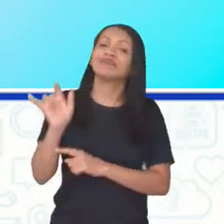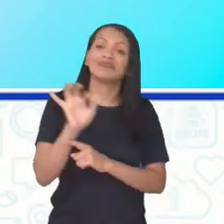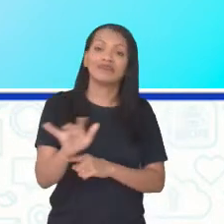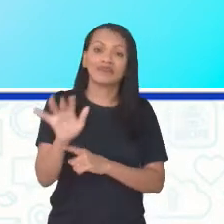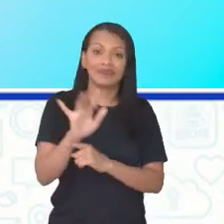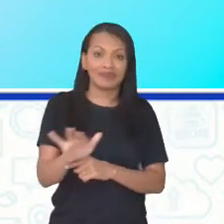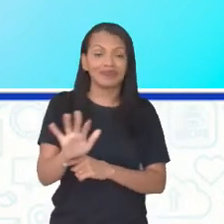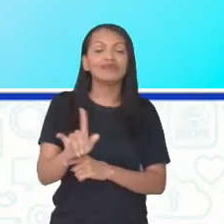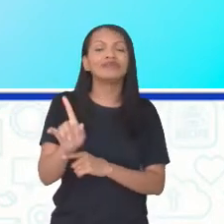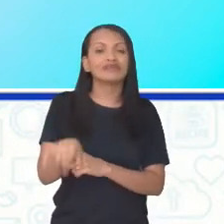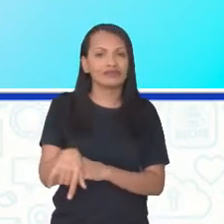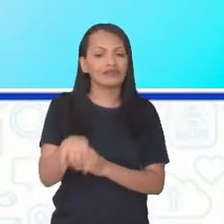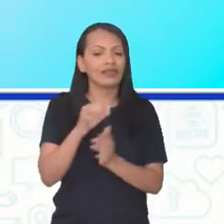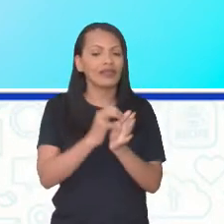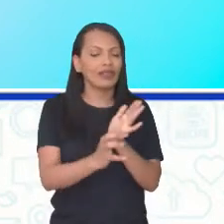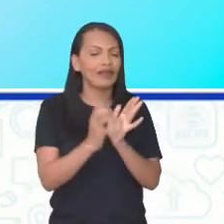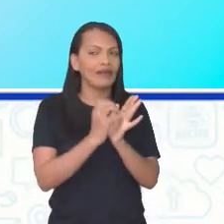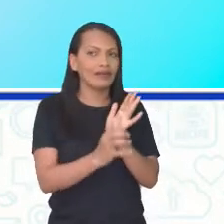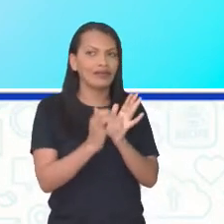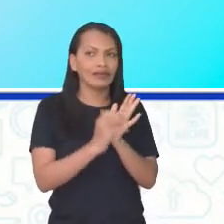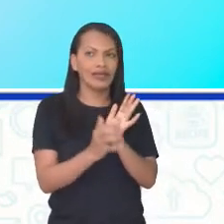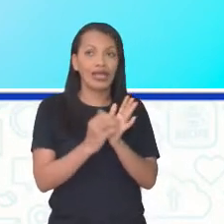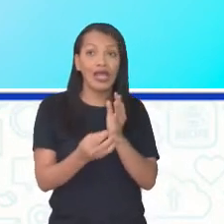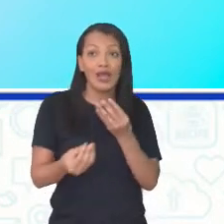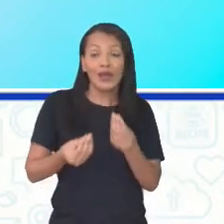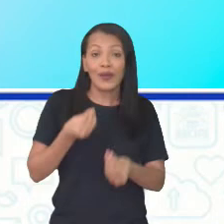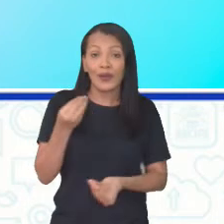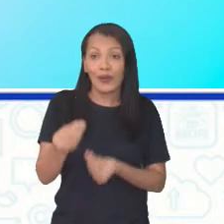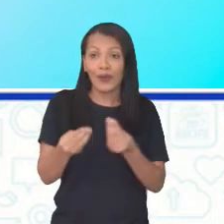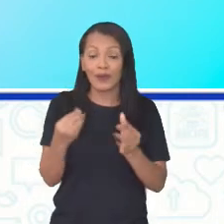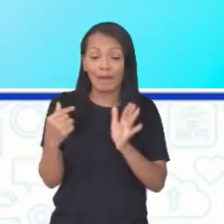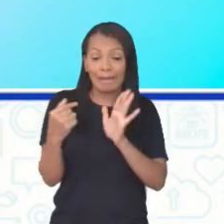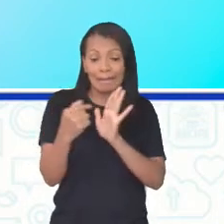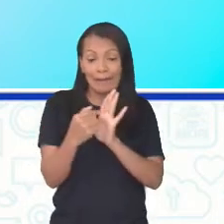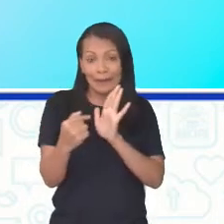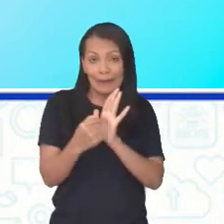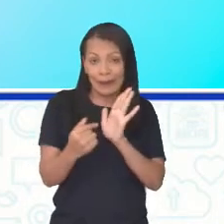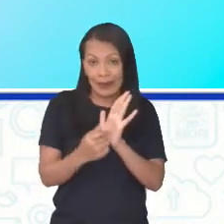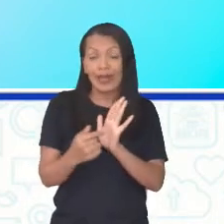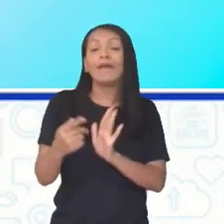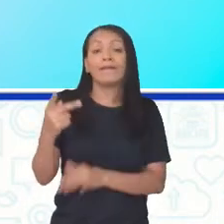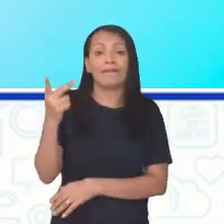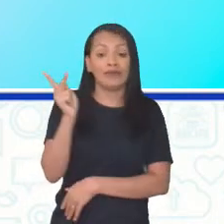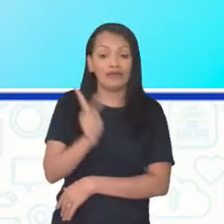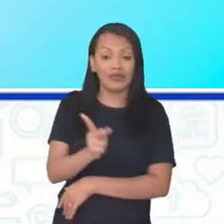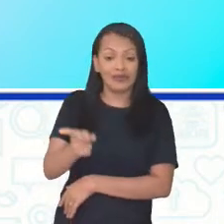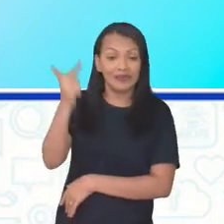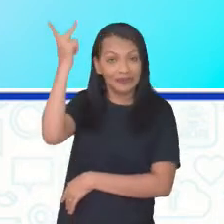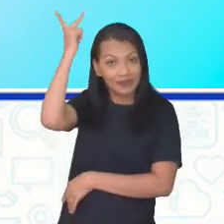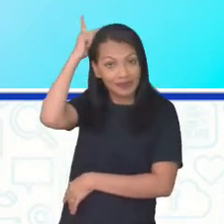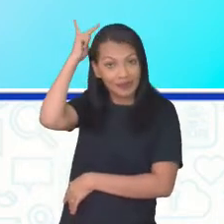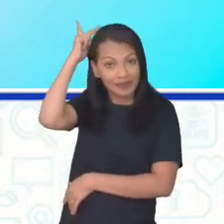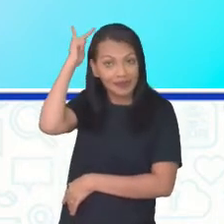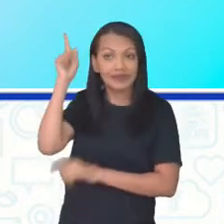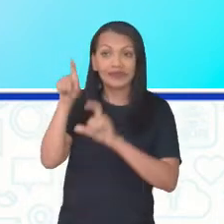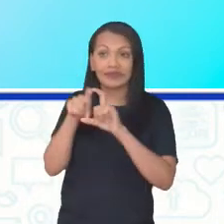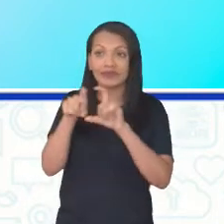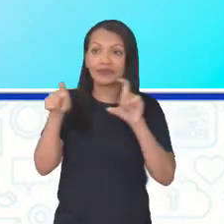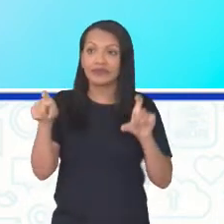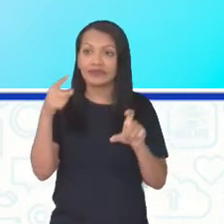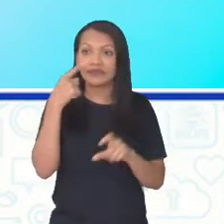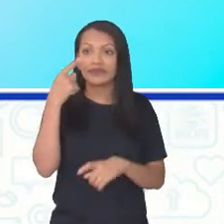em Braille. Então, aqui é como se dá essa marcaçãozinha que a professora Patrícia estava falando, que a gente faz na reglete, para